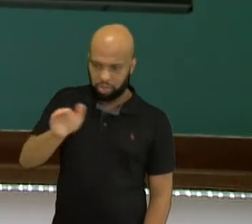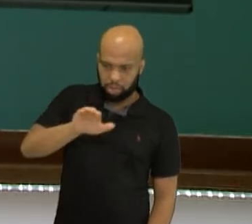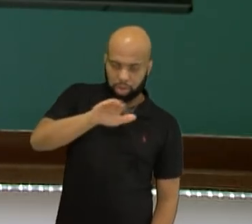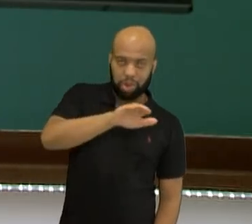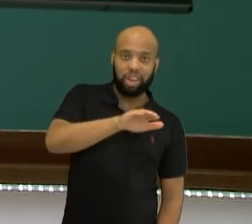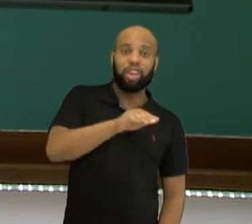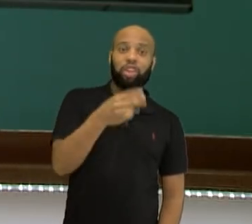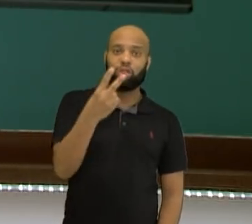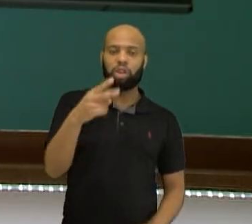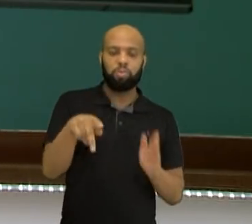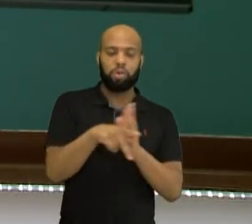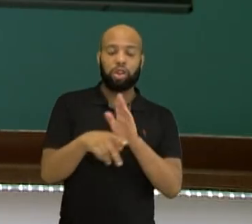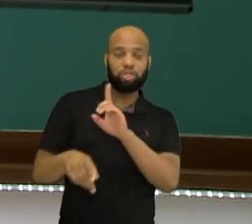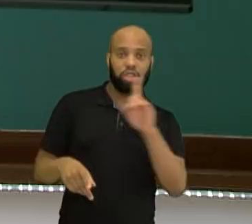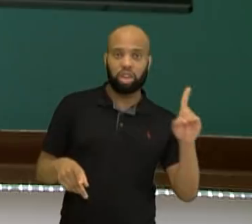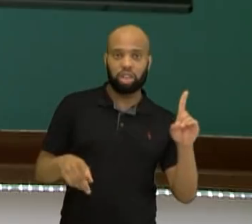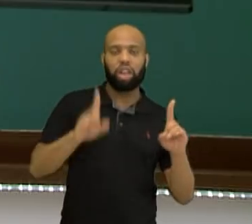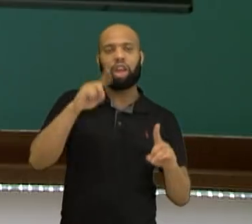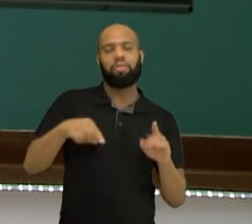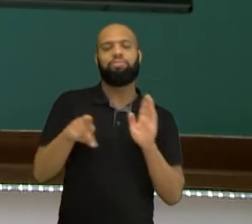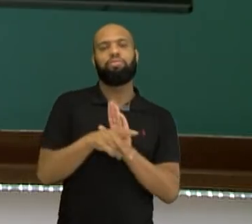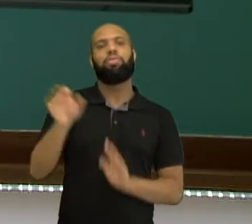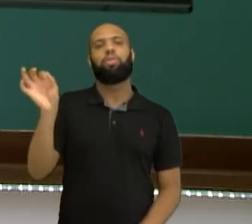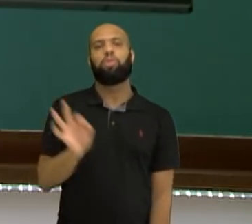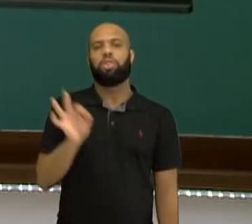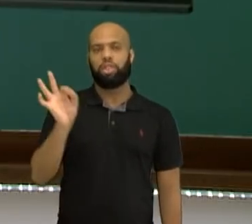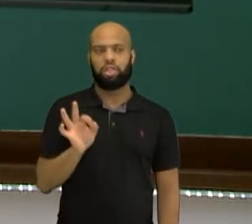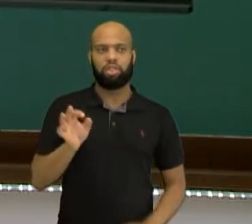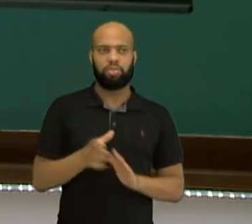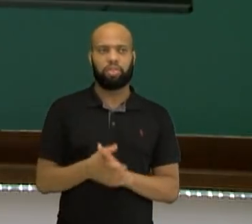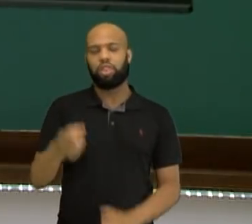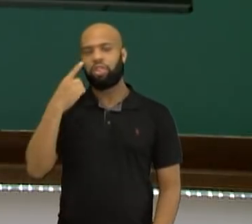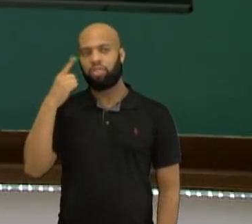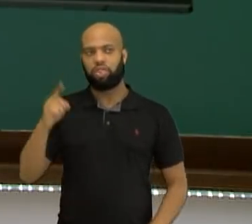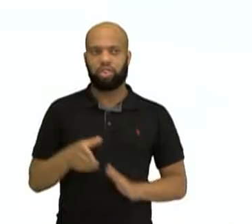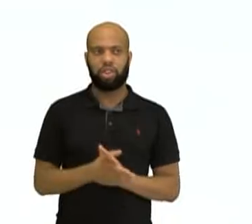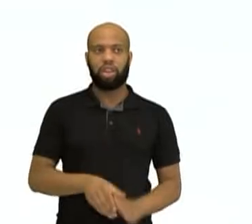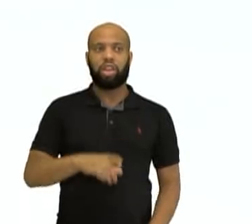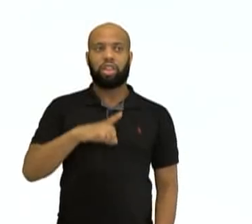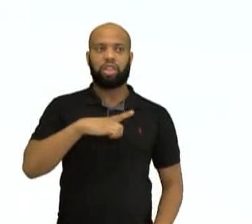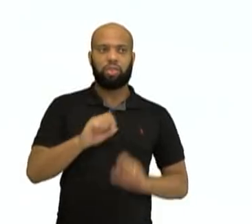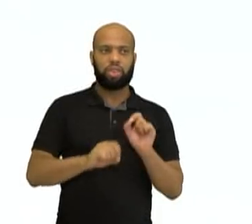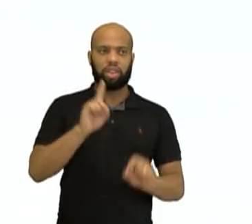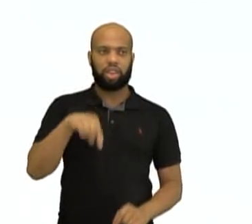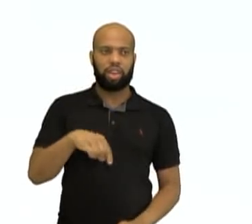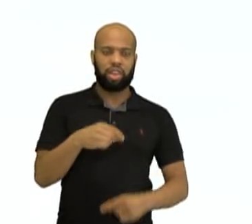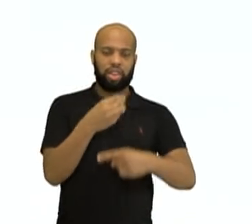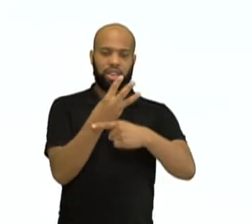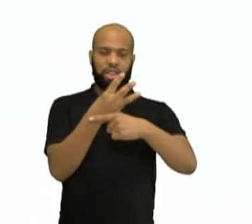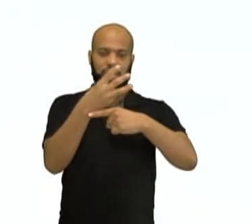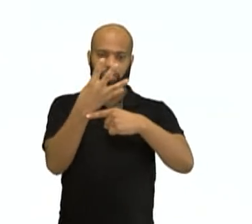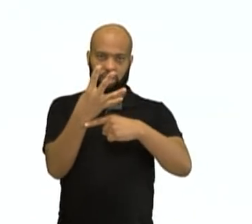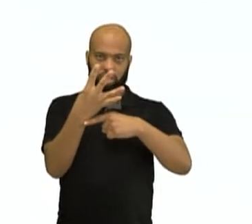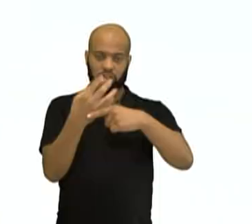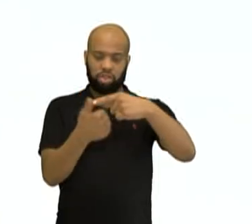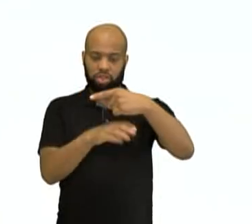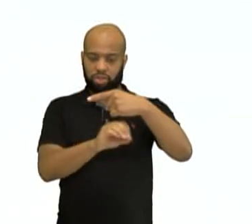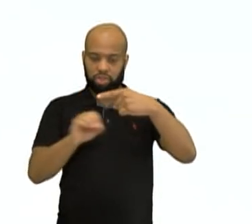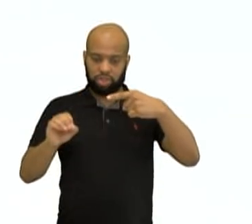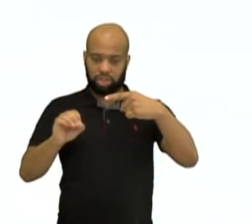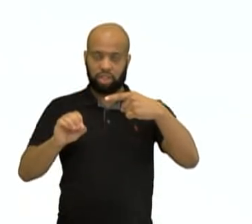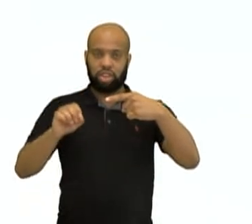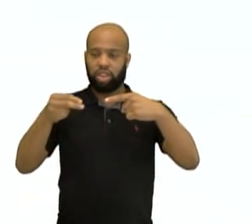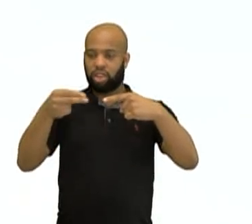tem o teu número em porcentagem. Tá? Então, dá uma olhada comigo. 34 sobre 100, certo? É